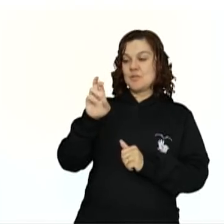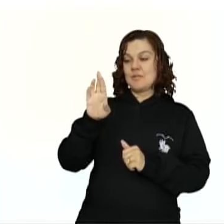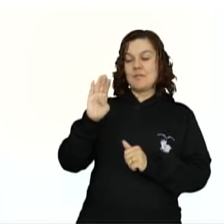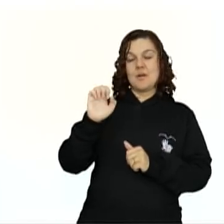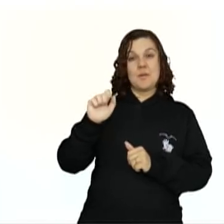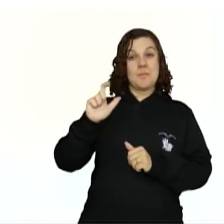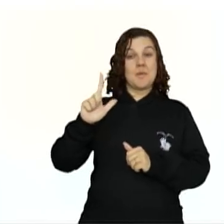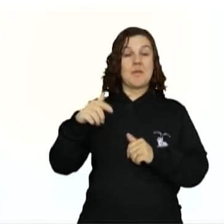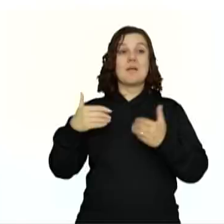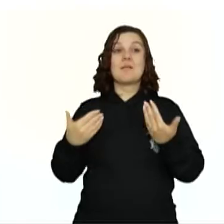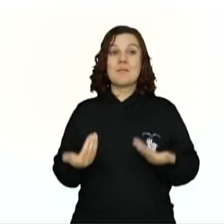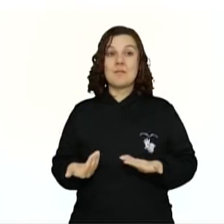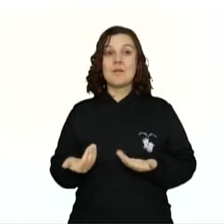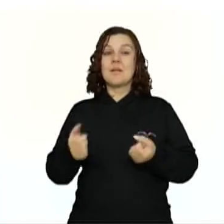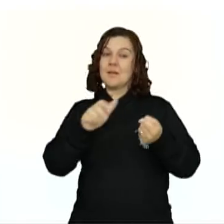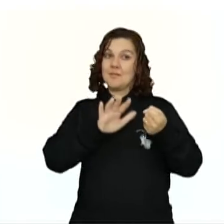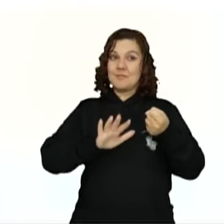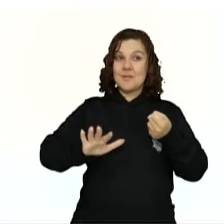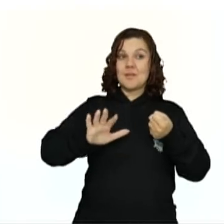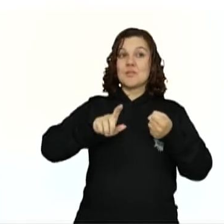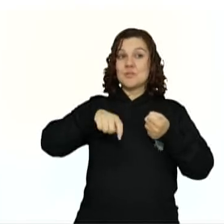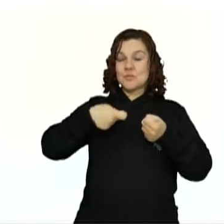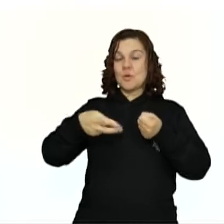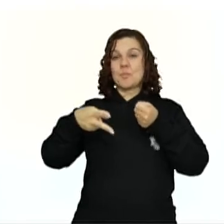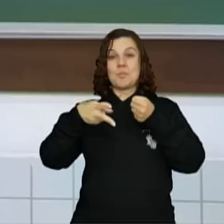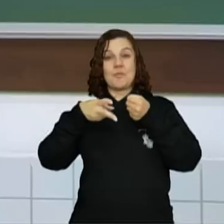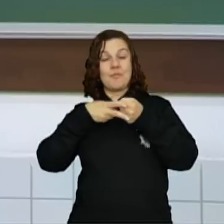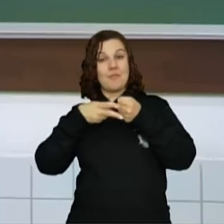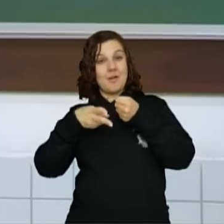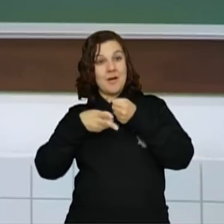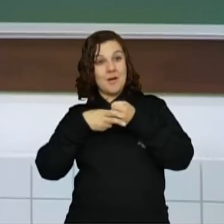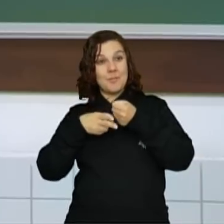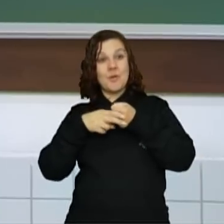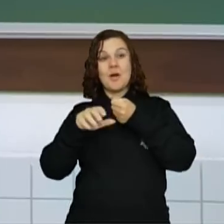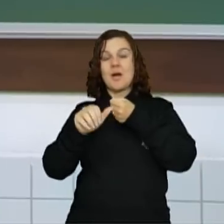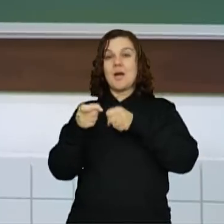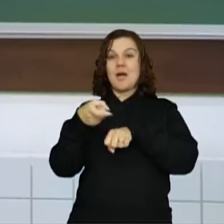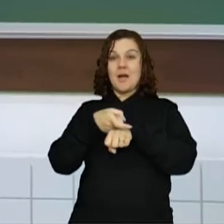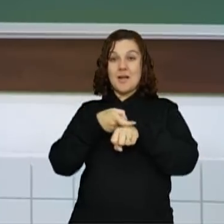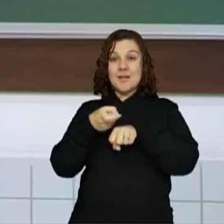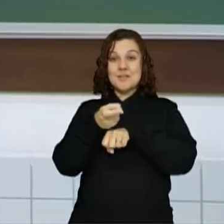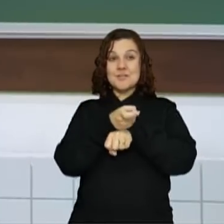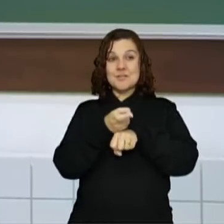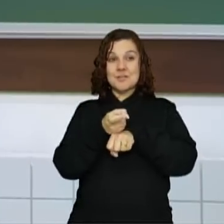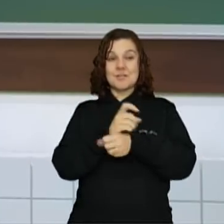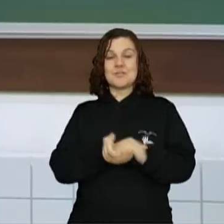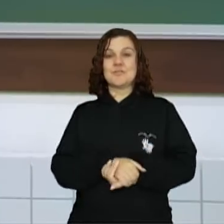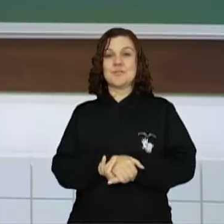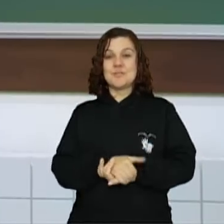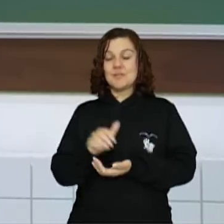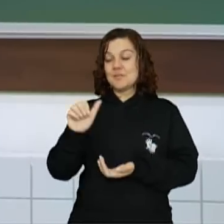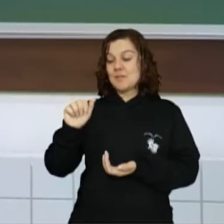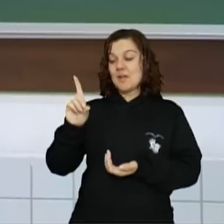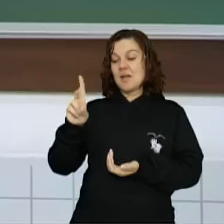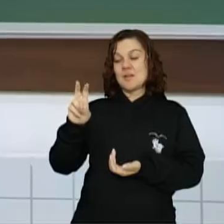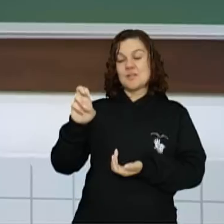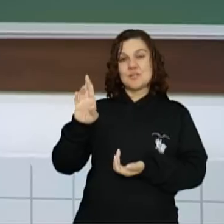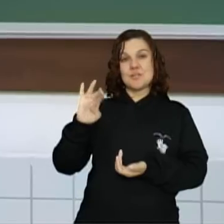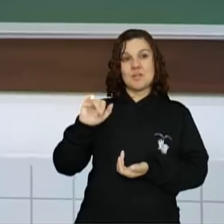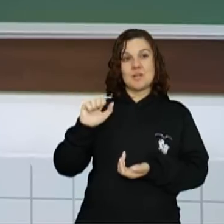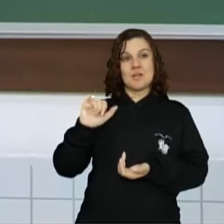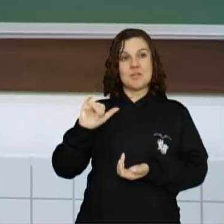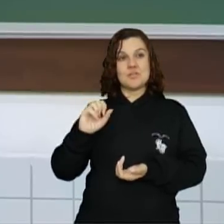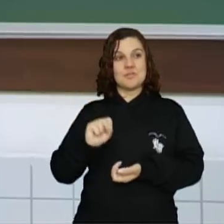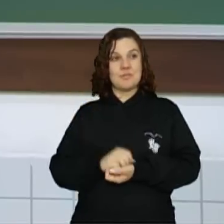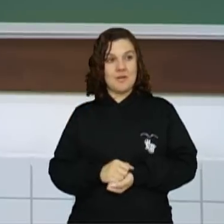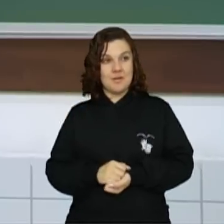o adjunto adverbial? Gravita em torno do que mesmo? De verbos, adjetivos